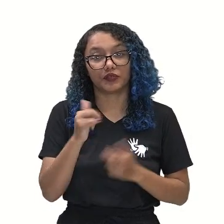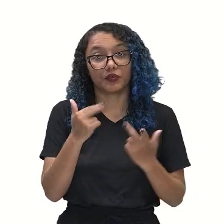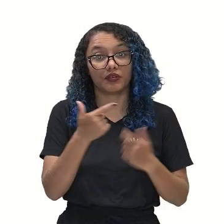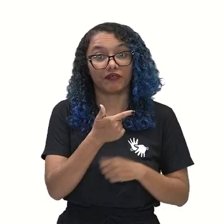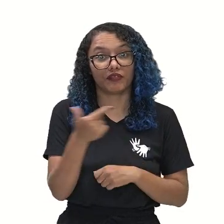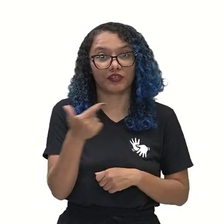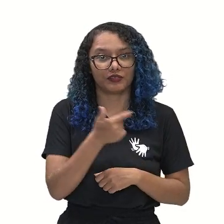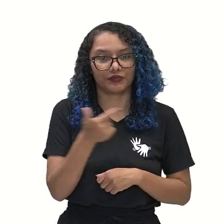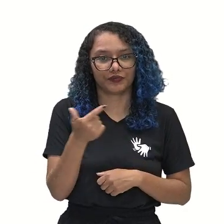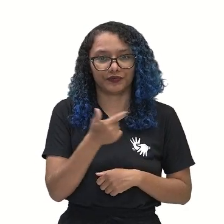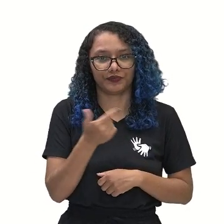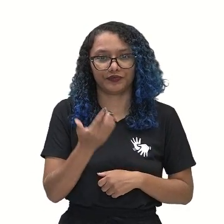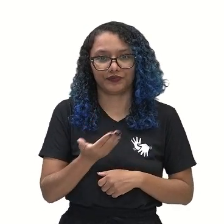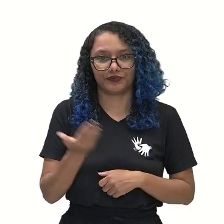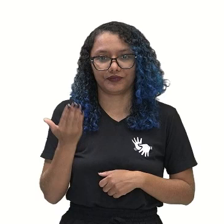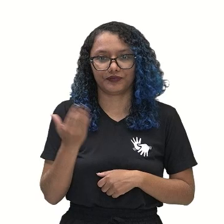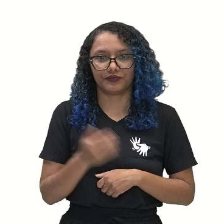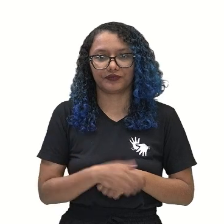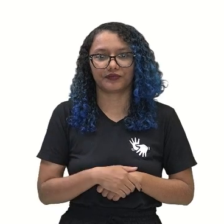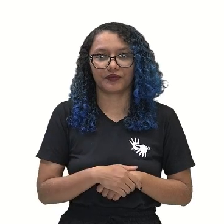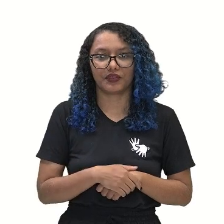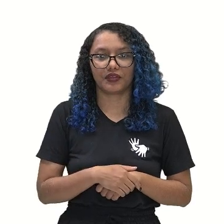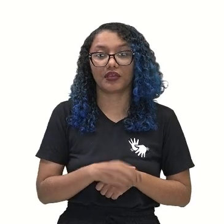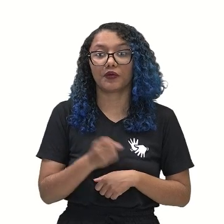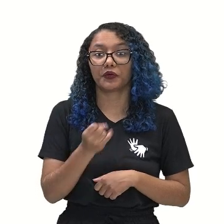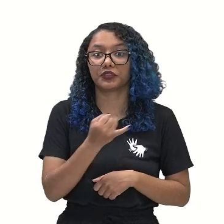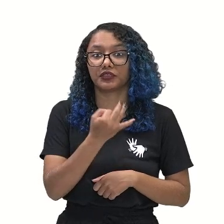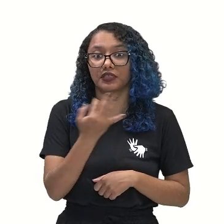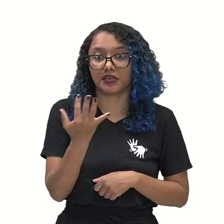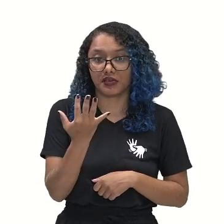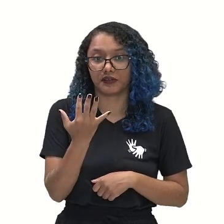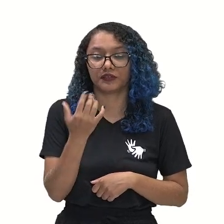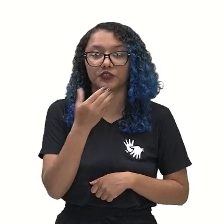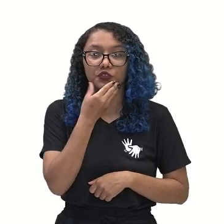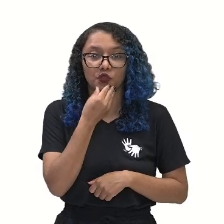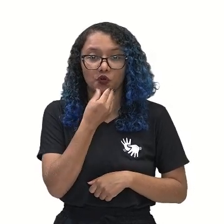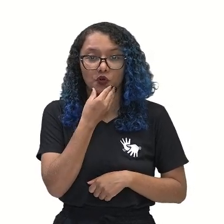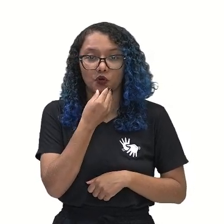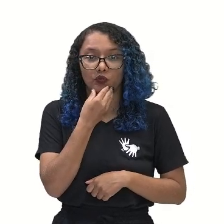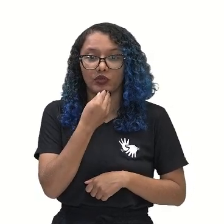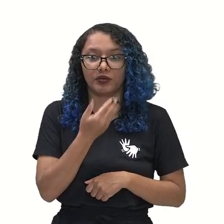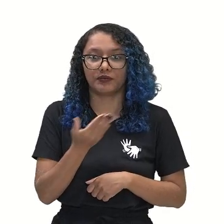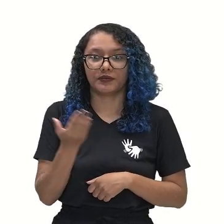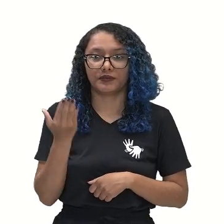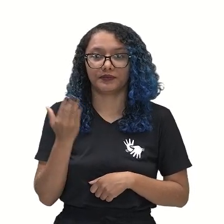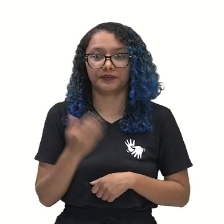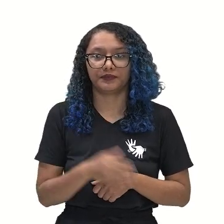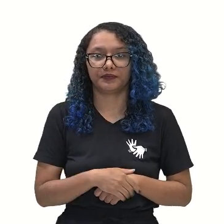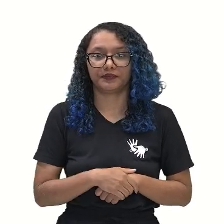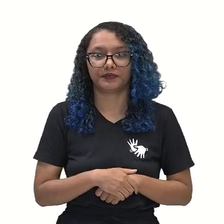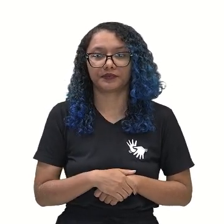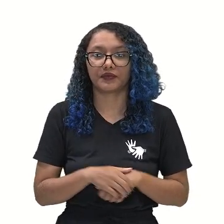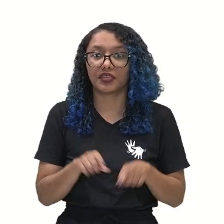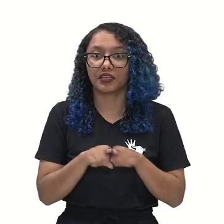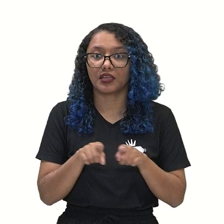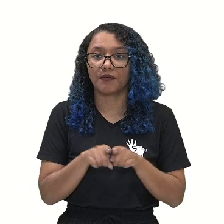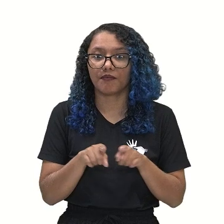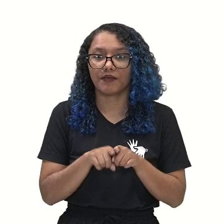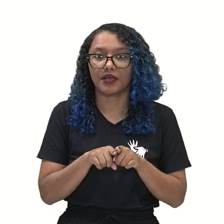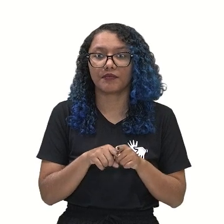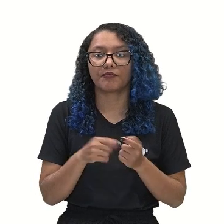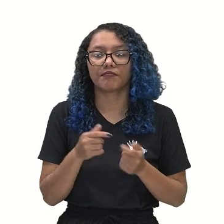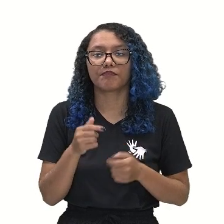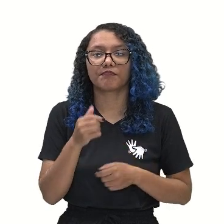22. Esses são os números de meninos e aqui tá os números de meninas.